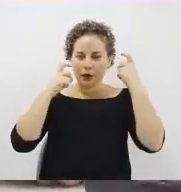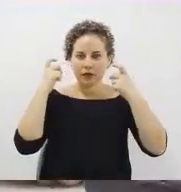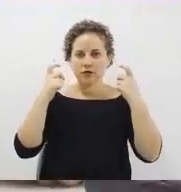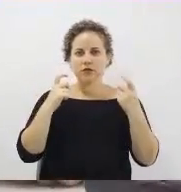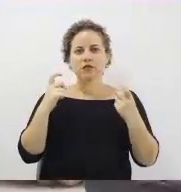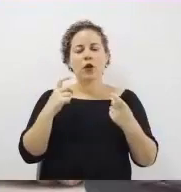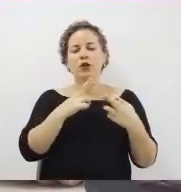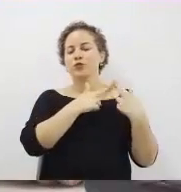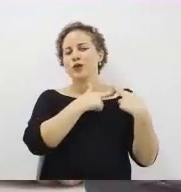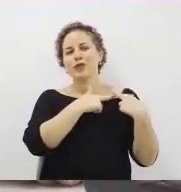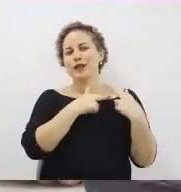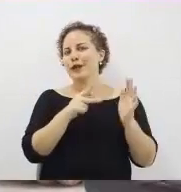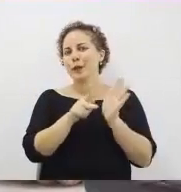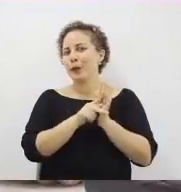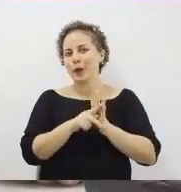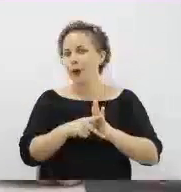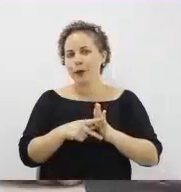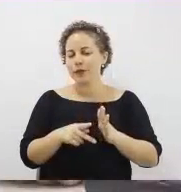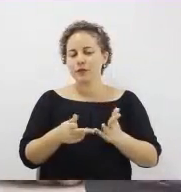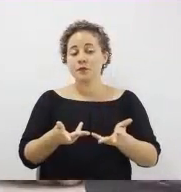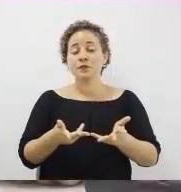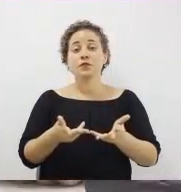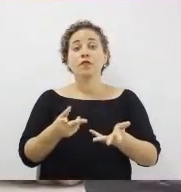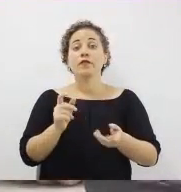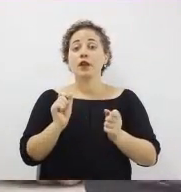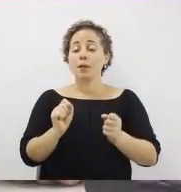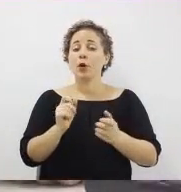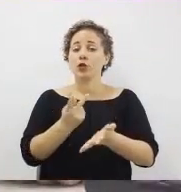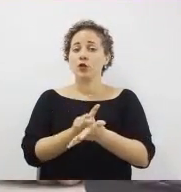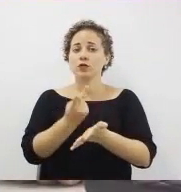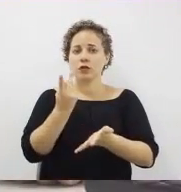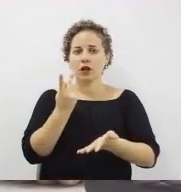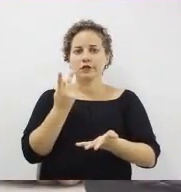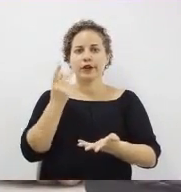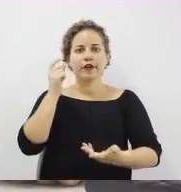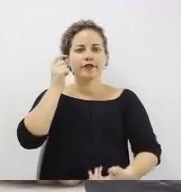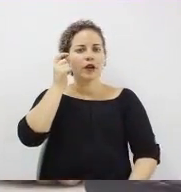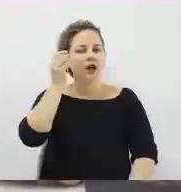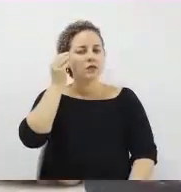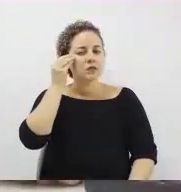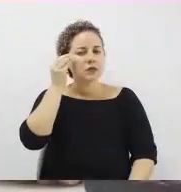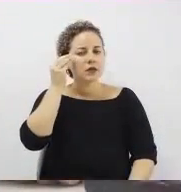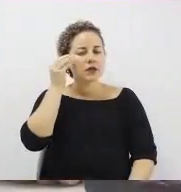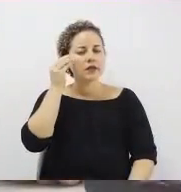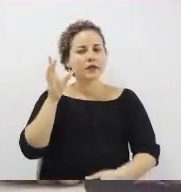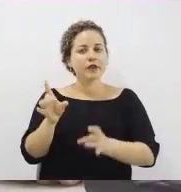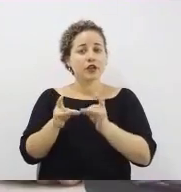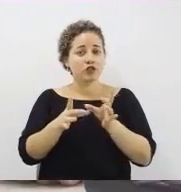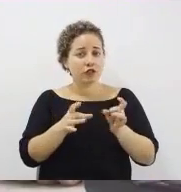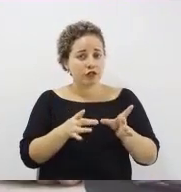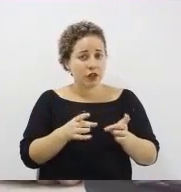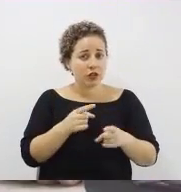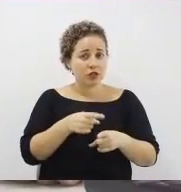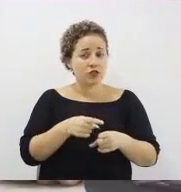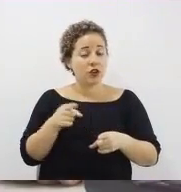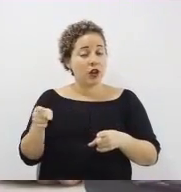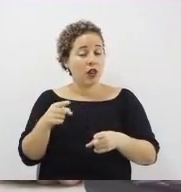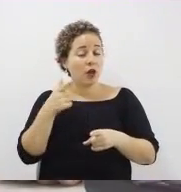responsabilidade que não é dela. Assim como também pode acontecer de ela subestimar as vendas para que quando ela